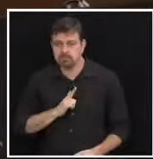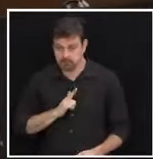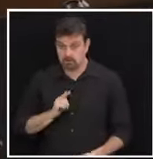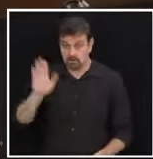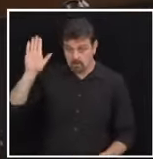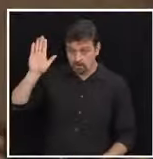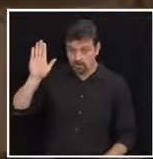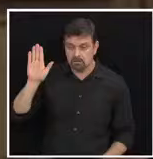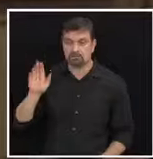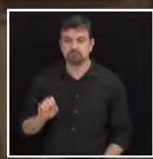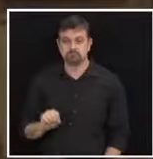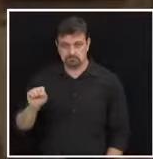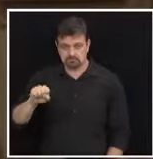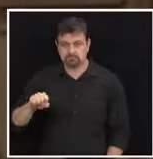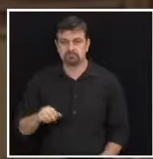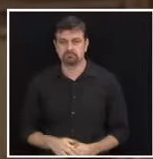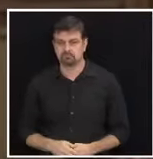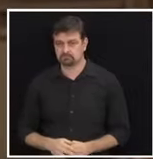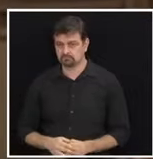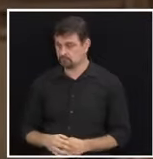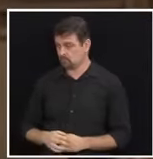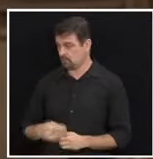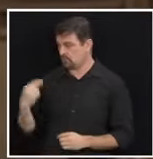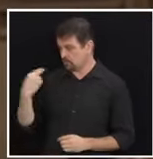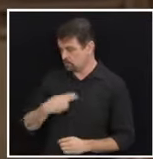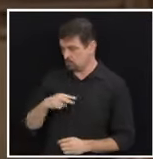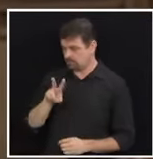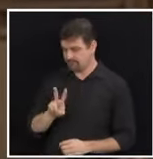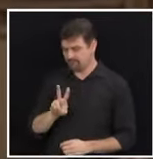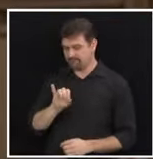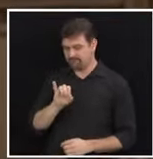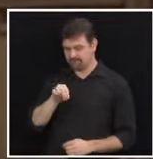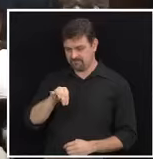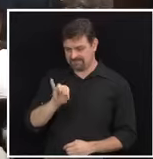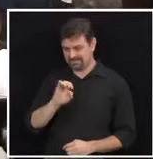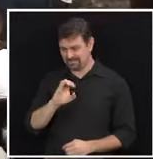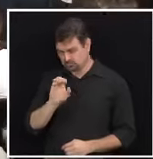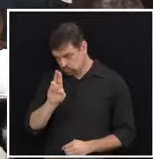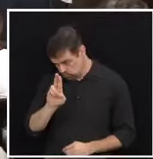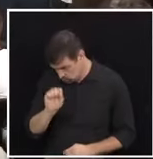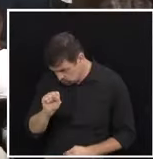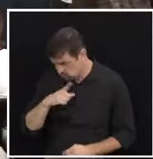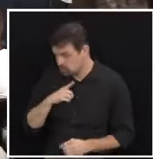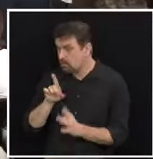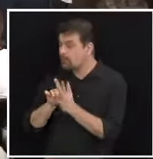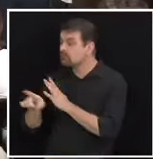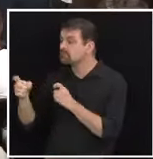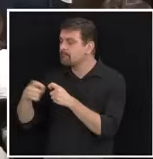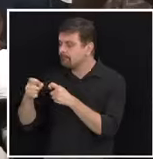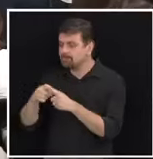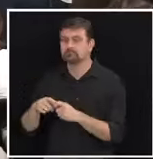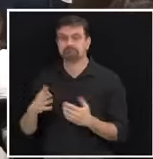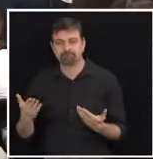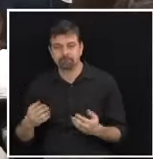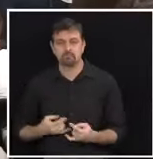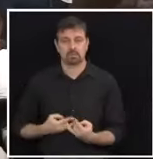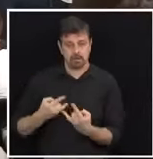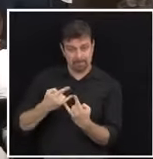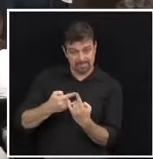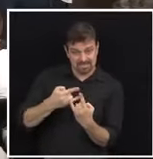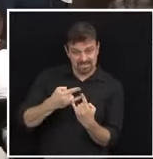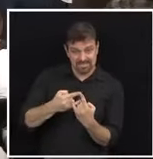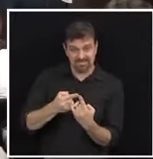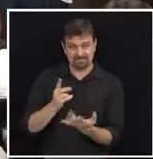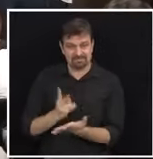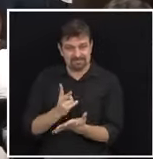Tem? Vamos lá. Meu nome é Vinícius. Eu queria perguntar pro doutor. Essa questão de preservativo, assim, a gente vê